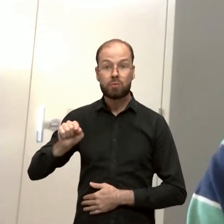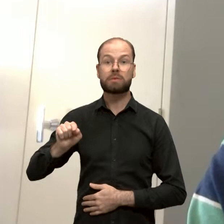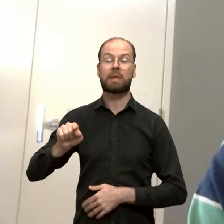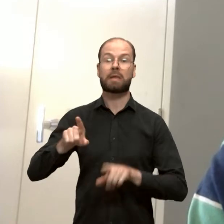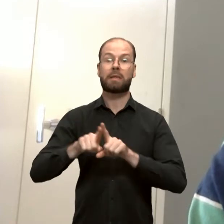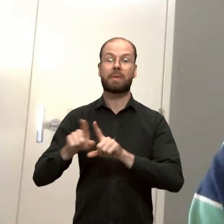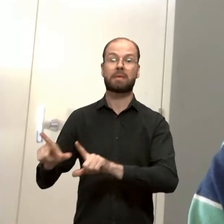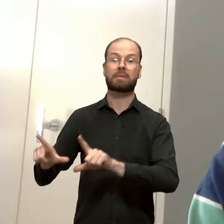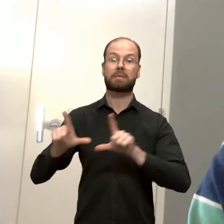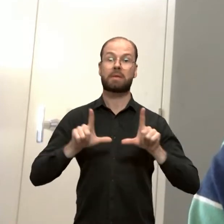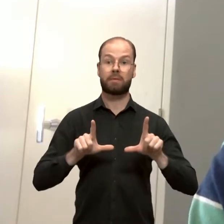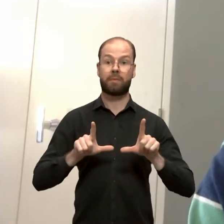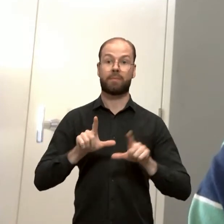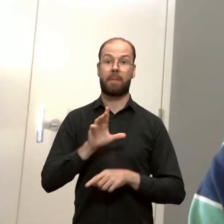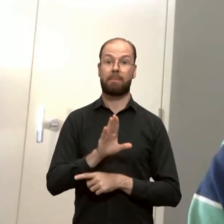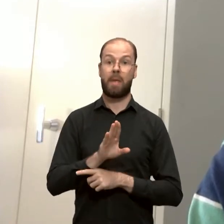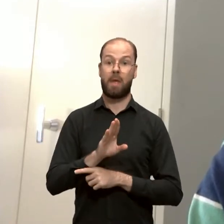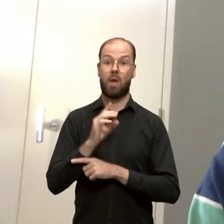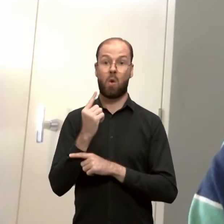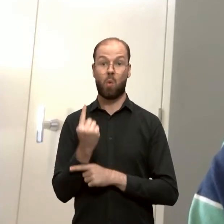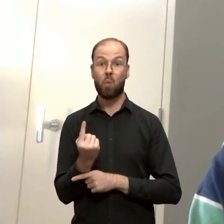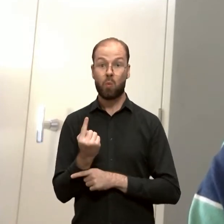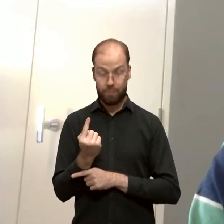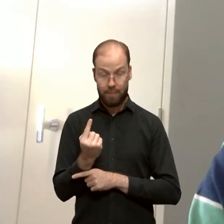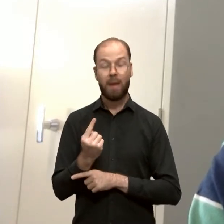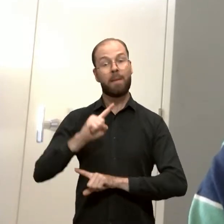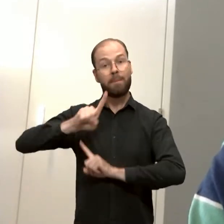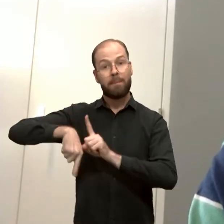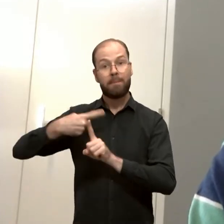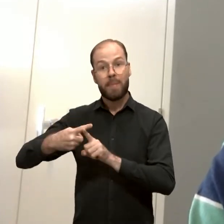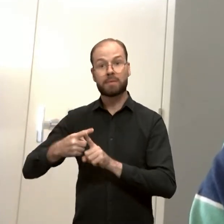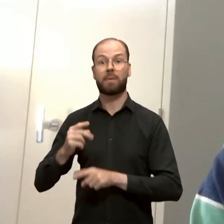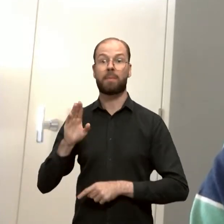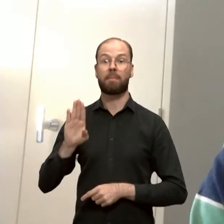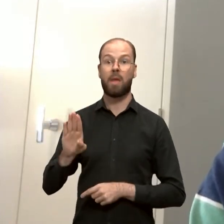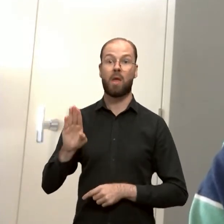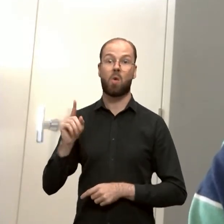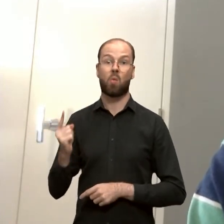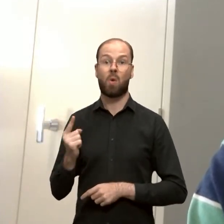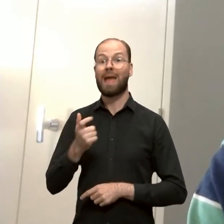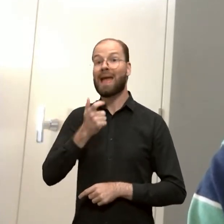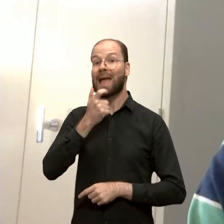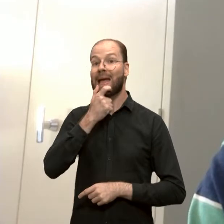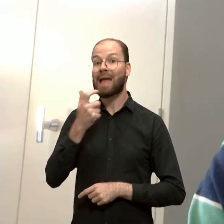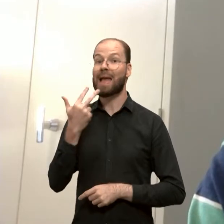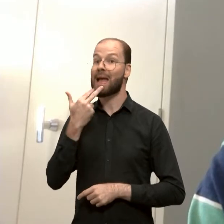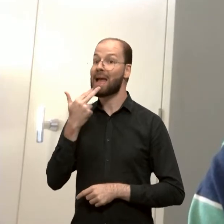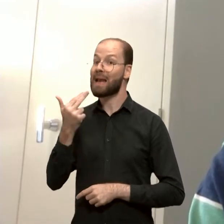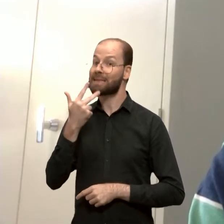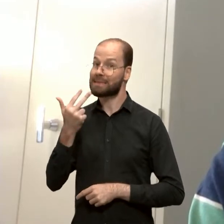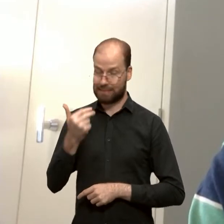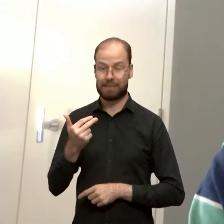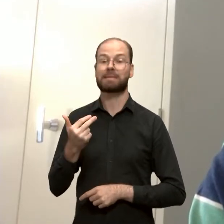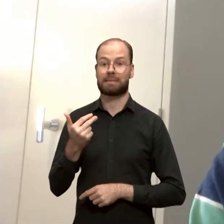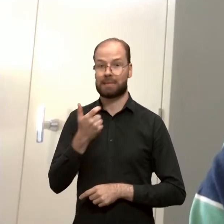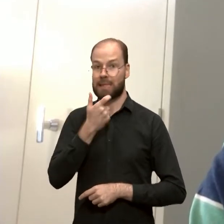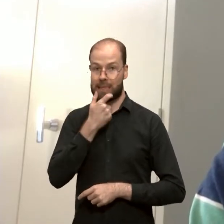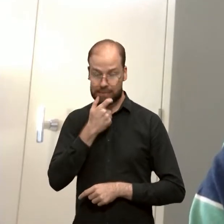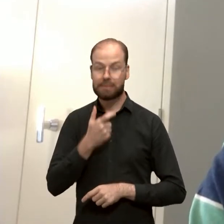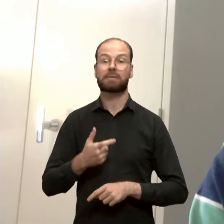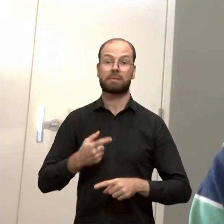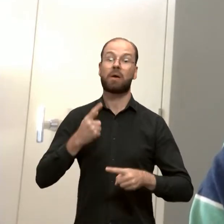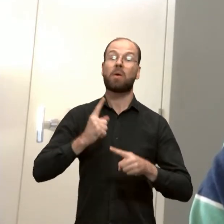certificado B1 de francês, tenham também o certificado B1 de inglês, pois muitas das